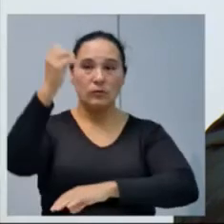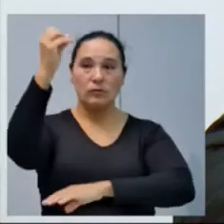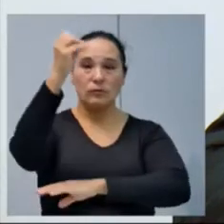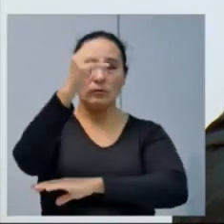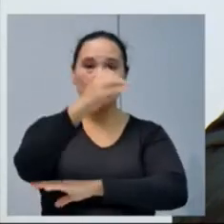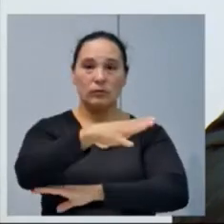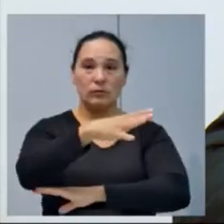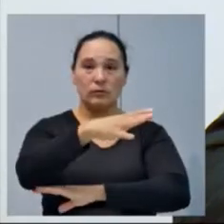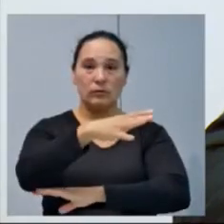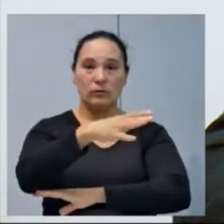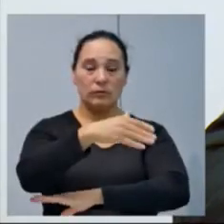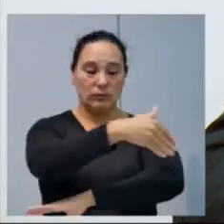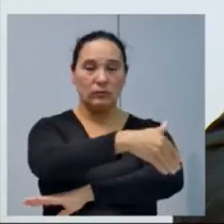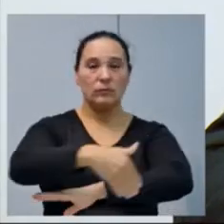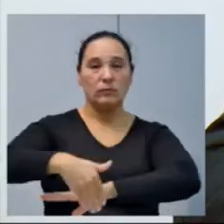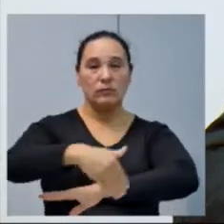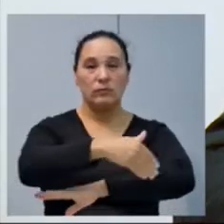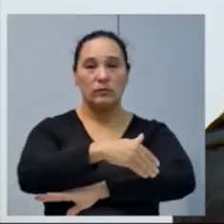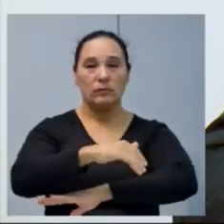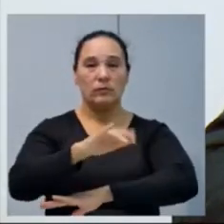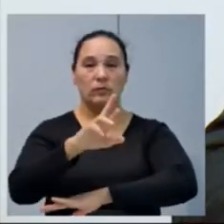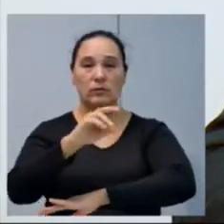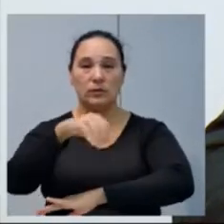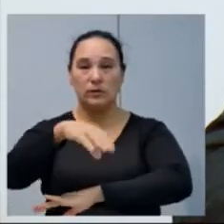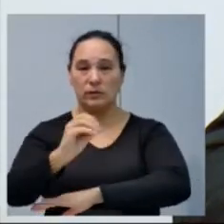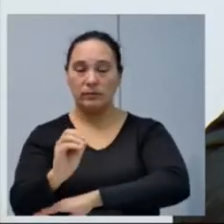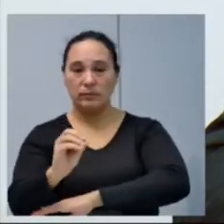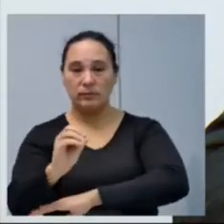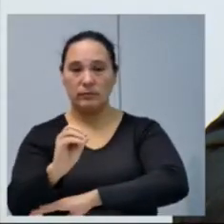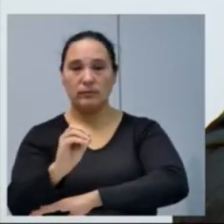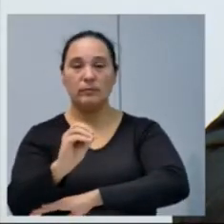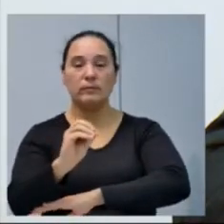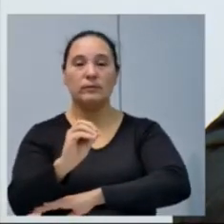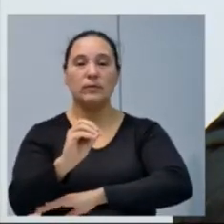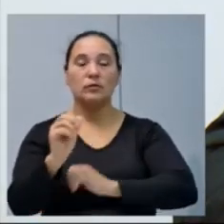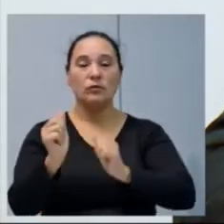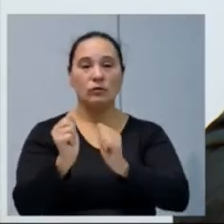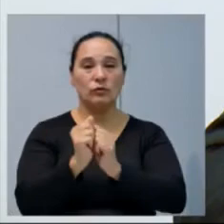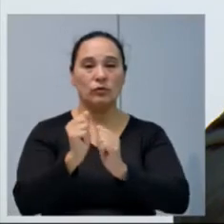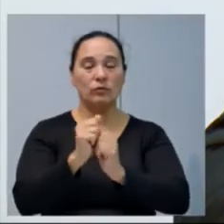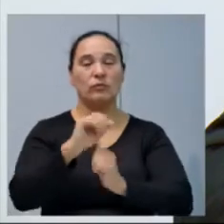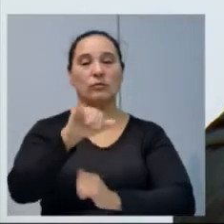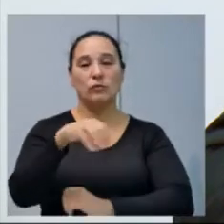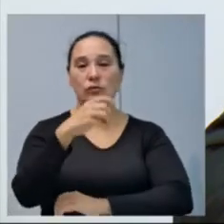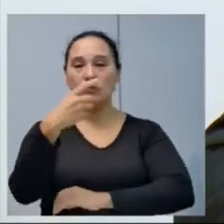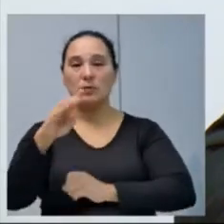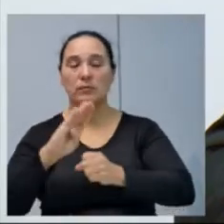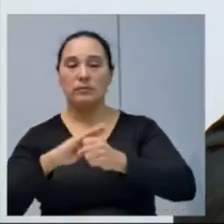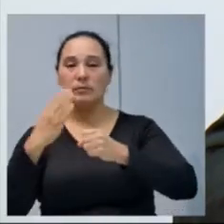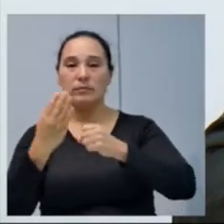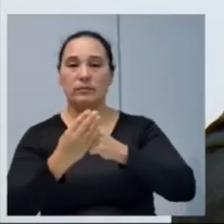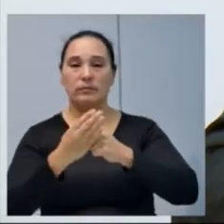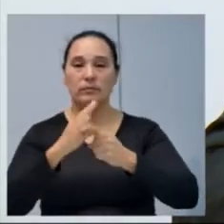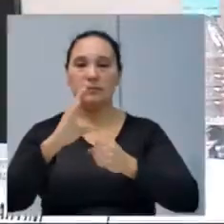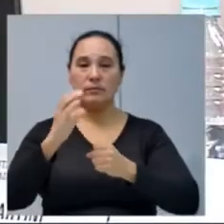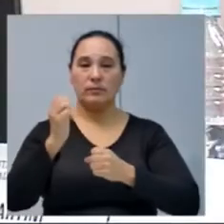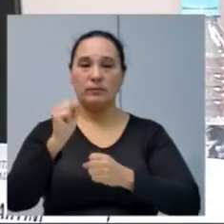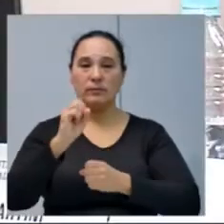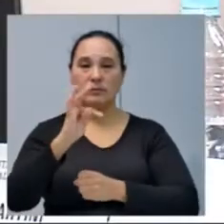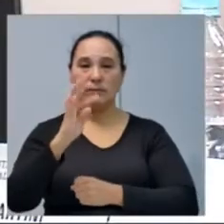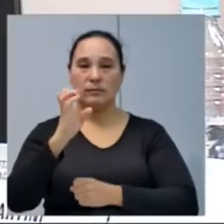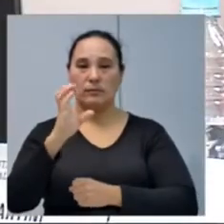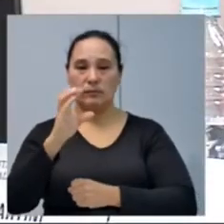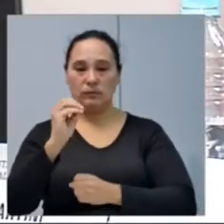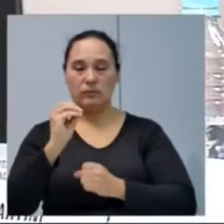pública nas ruas Irmão Daniel Alberto e João Martarello, no bairro Castelo Branco. A